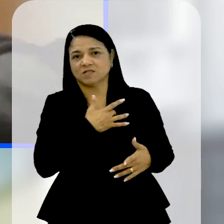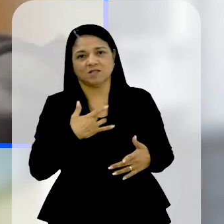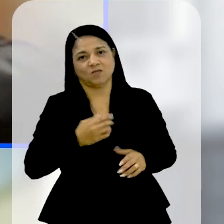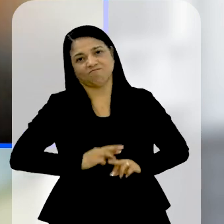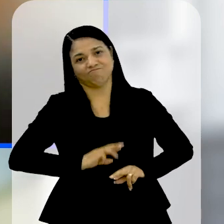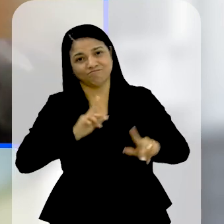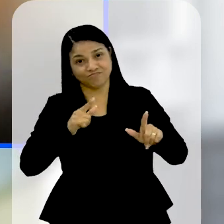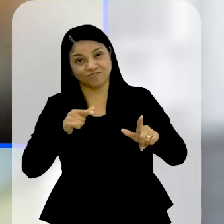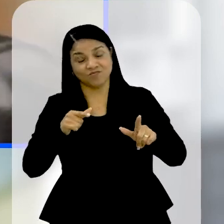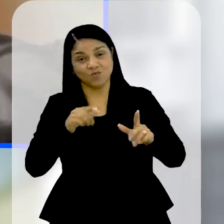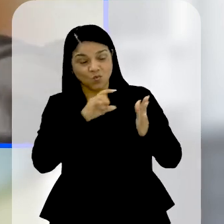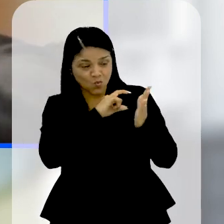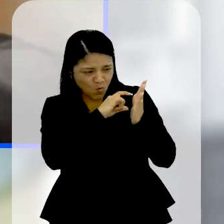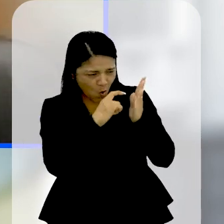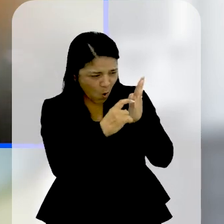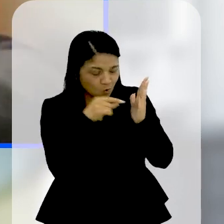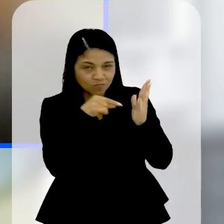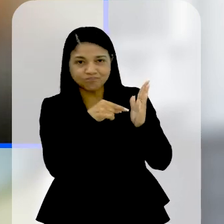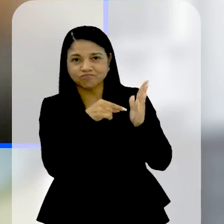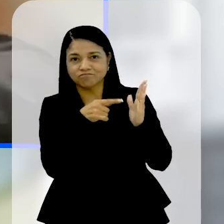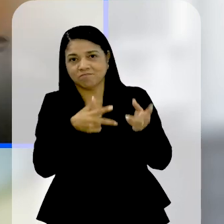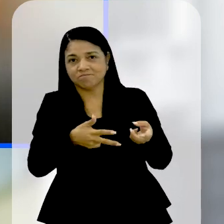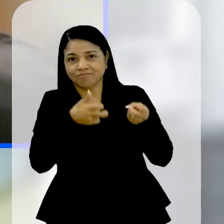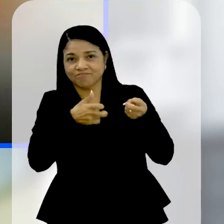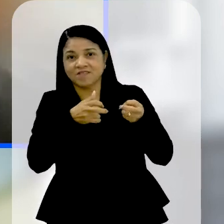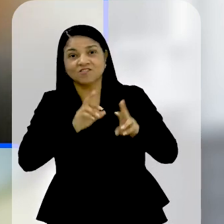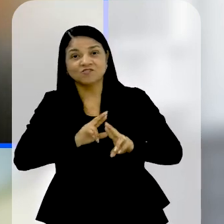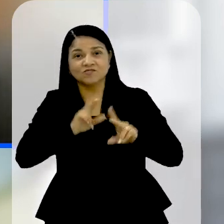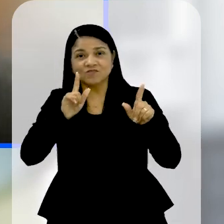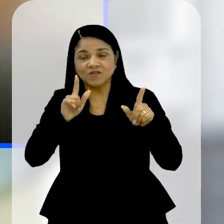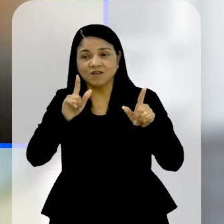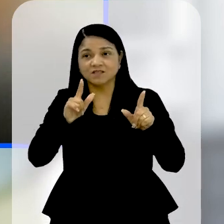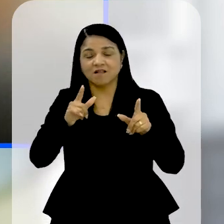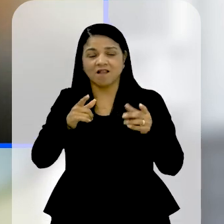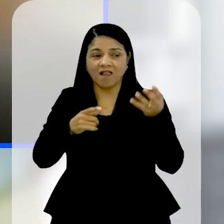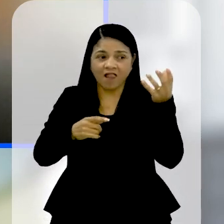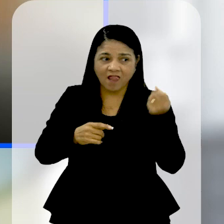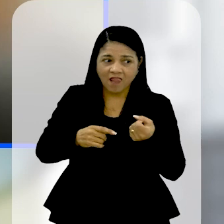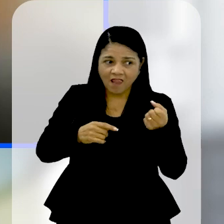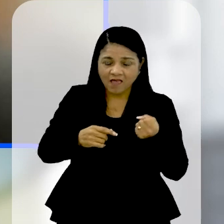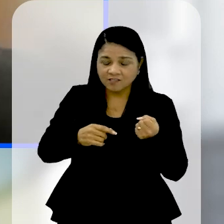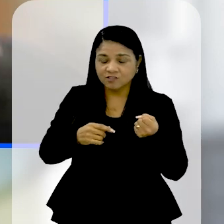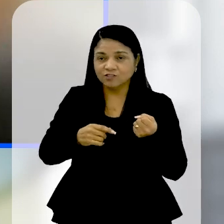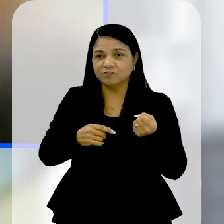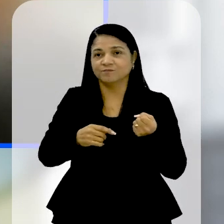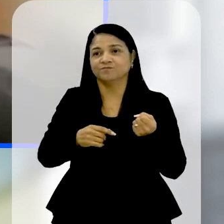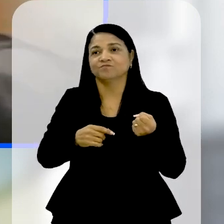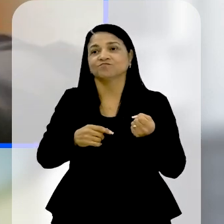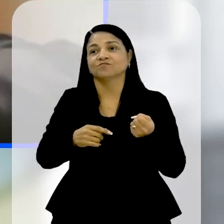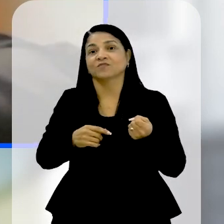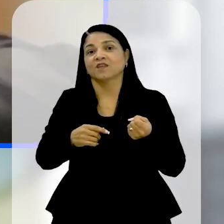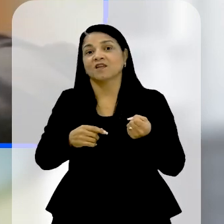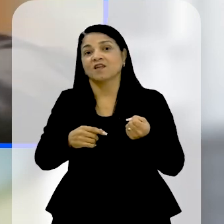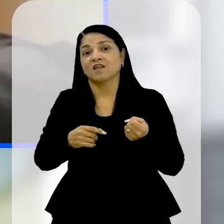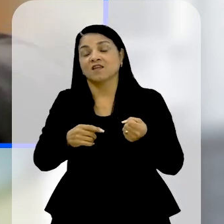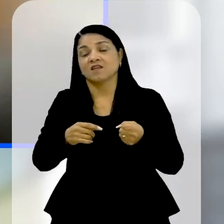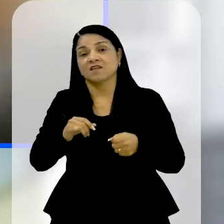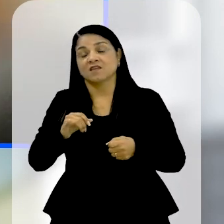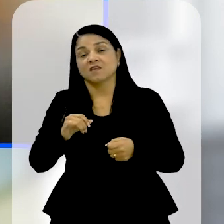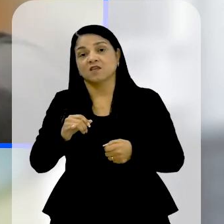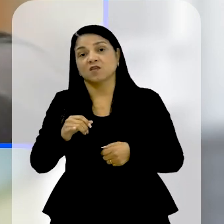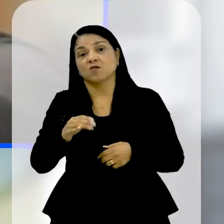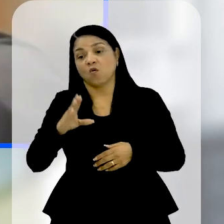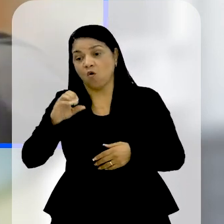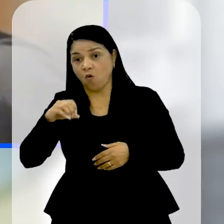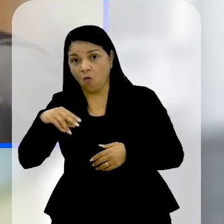aquela criança. E quando você vai ver no rótulo, assim, a diferença entre leite integral e composto lácteo, ou fórmula